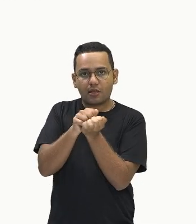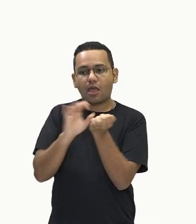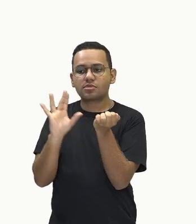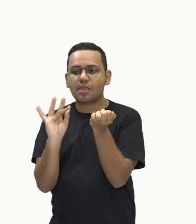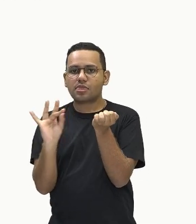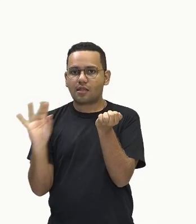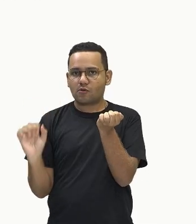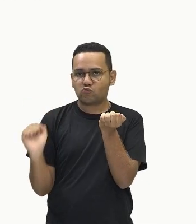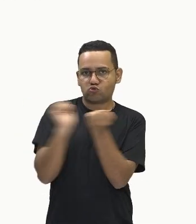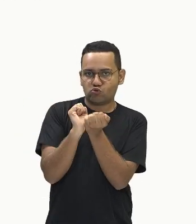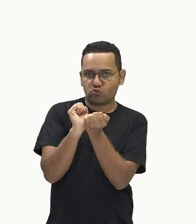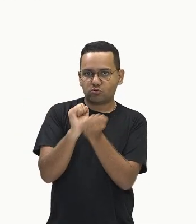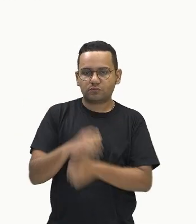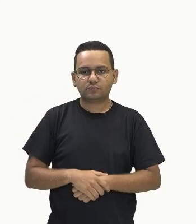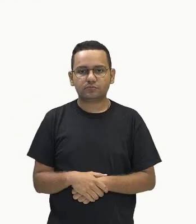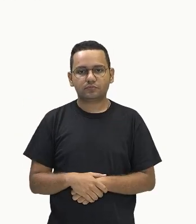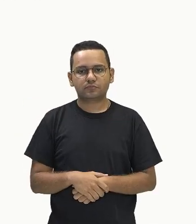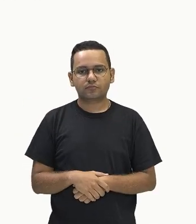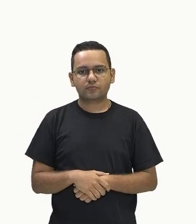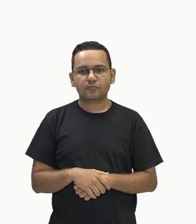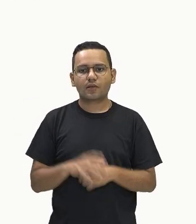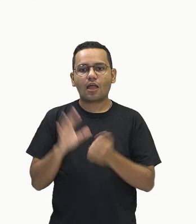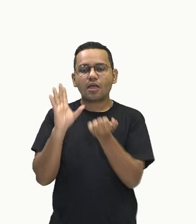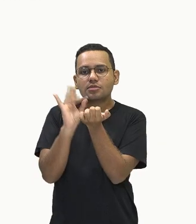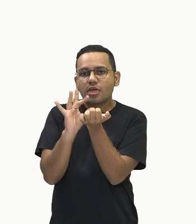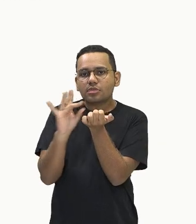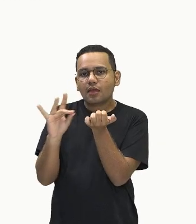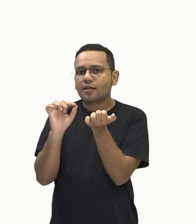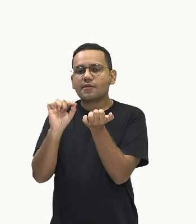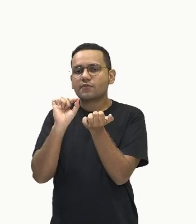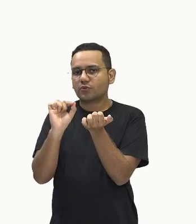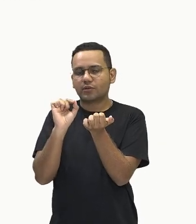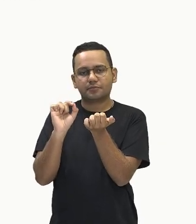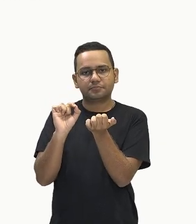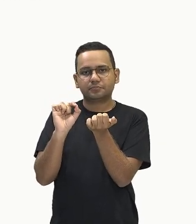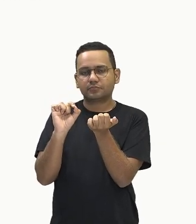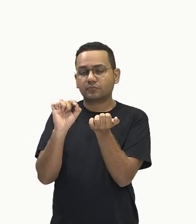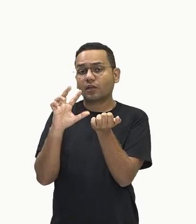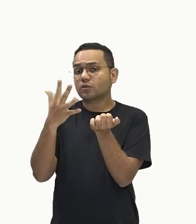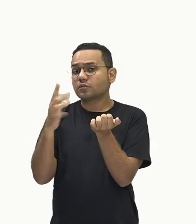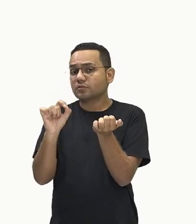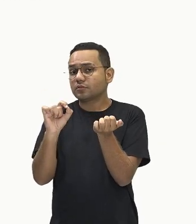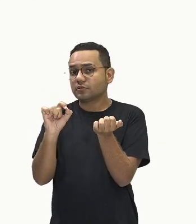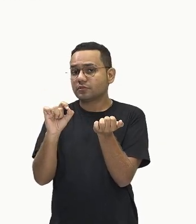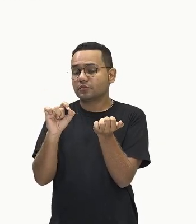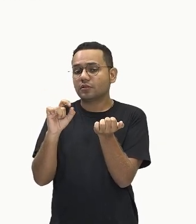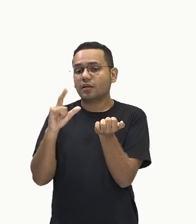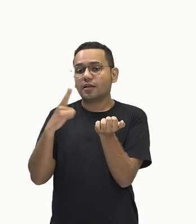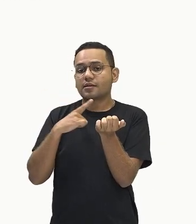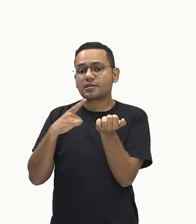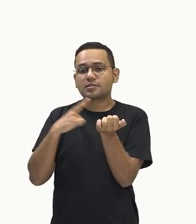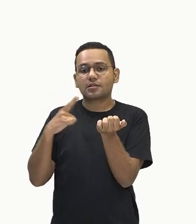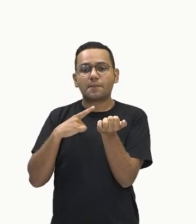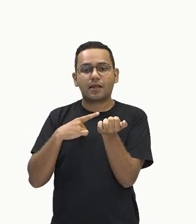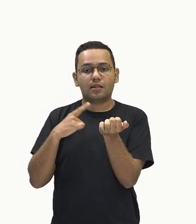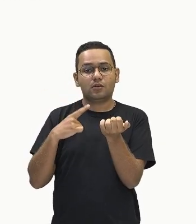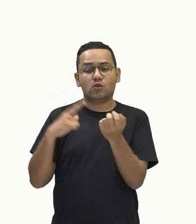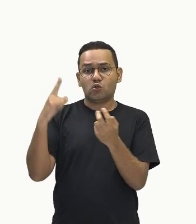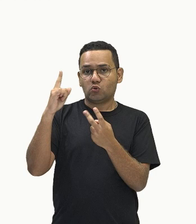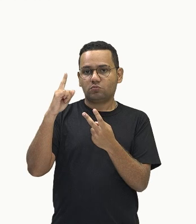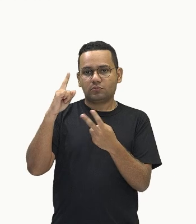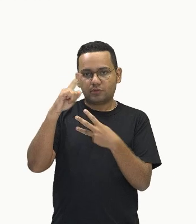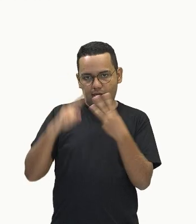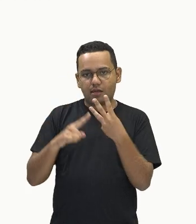insalivação. A insalivação vai ocorrer, a produção da saliva vai ocorrer pelas nossas glândulas. Nós temos